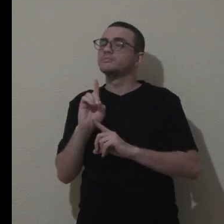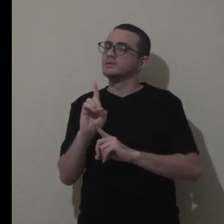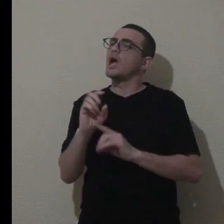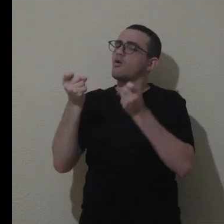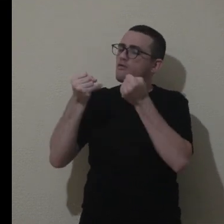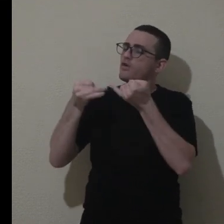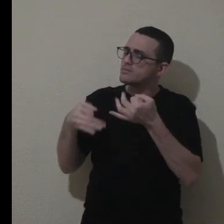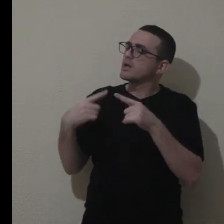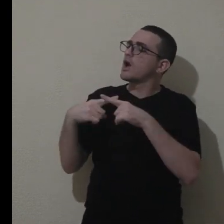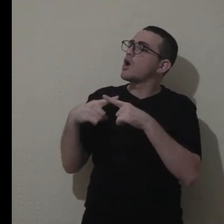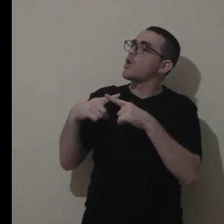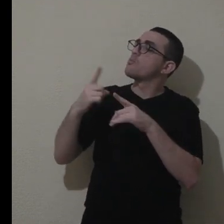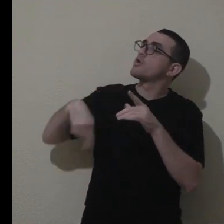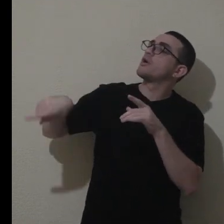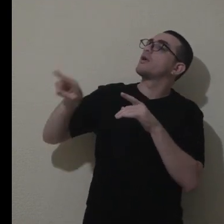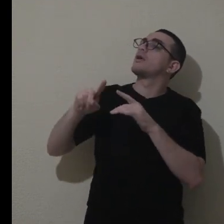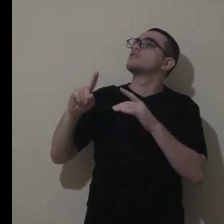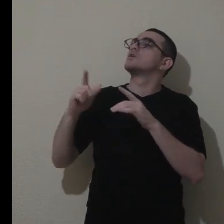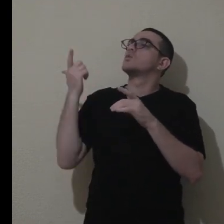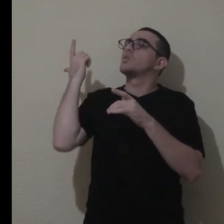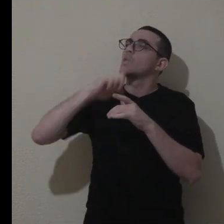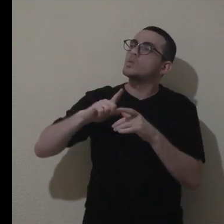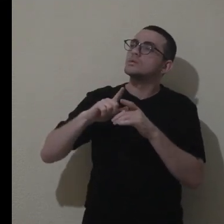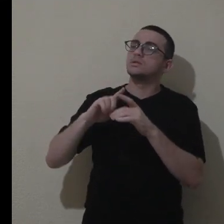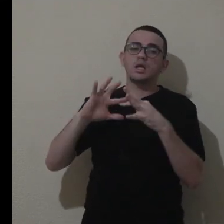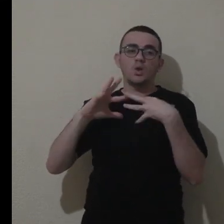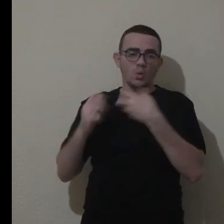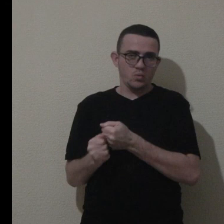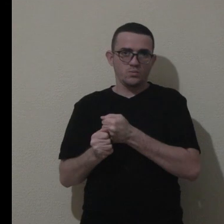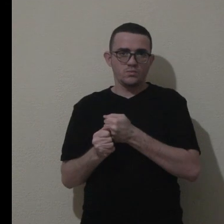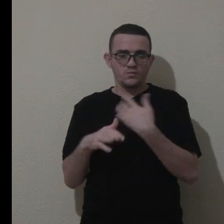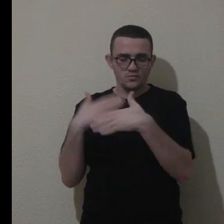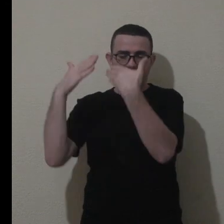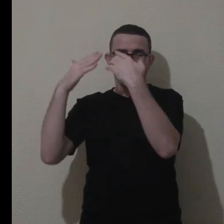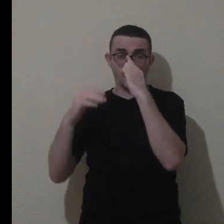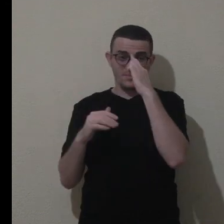Eu vou explicar, mostrar o porquê que ainda não conseguiram isso.